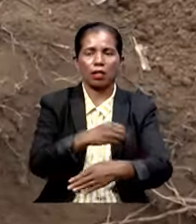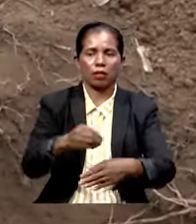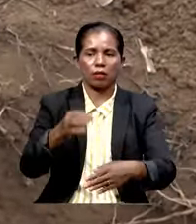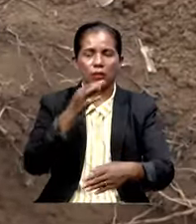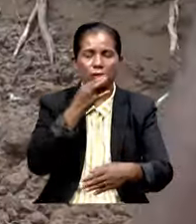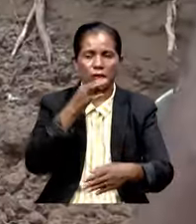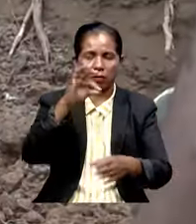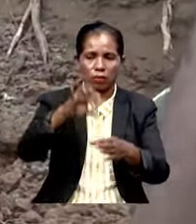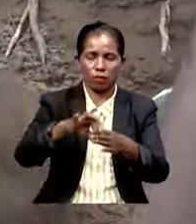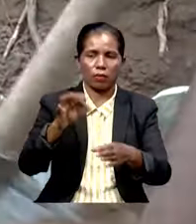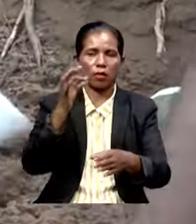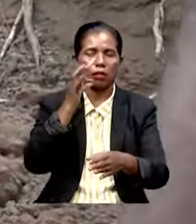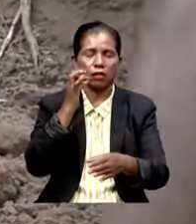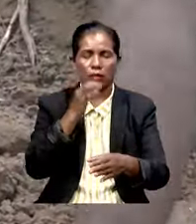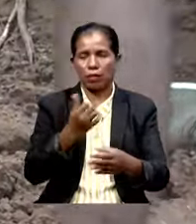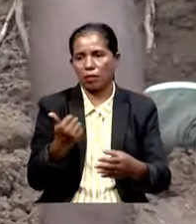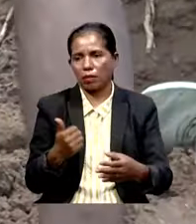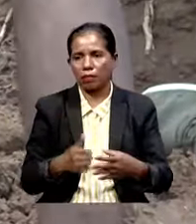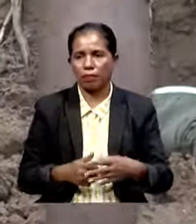Sira selo.